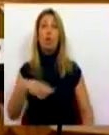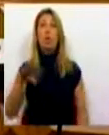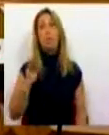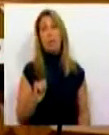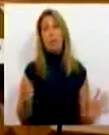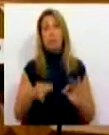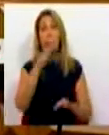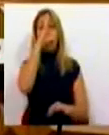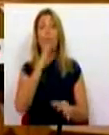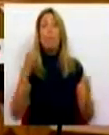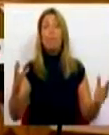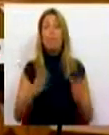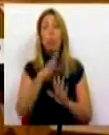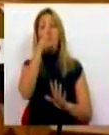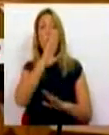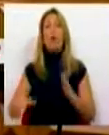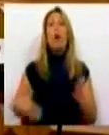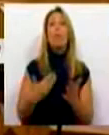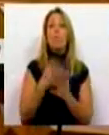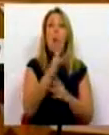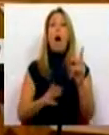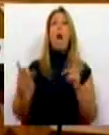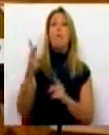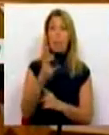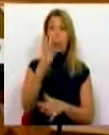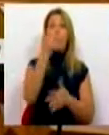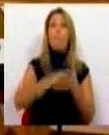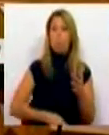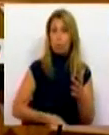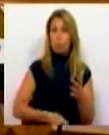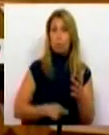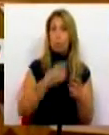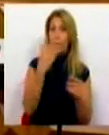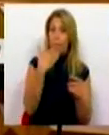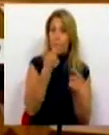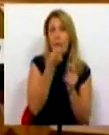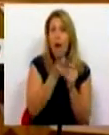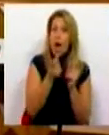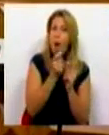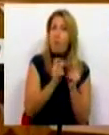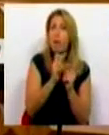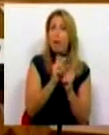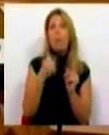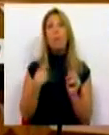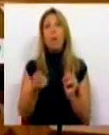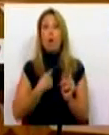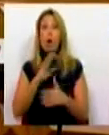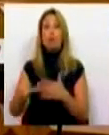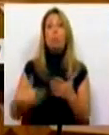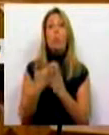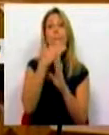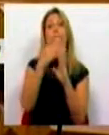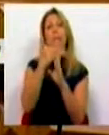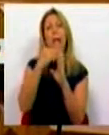ligeiro aumento neste imposto, mas nós propomos, e sublinho, passar para metade o imposto sobre